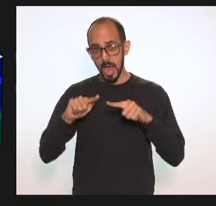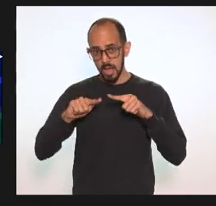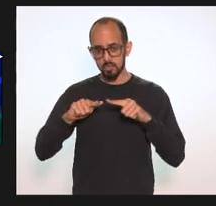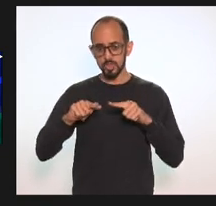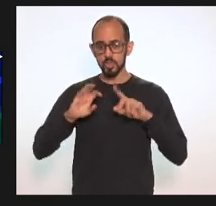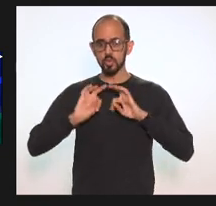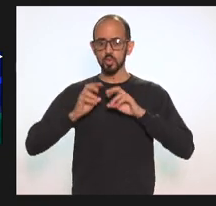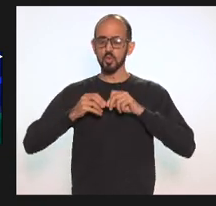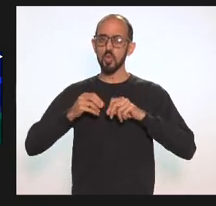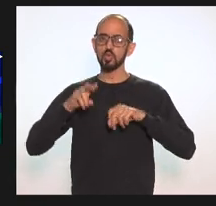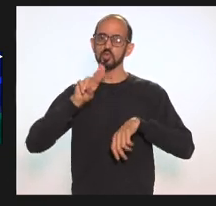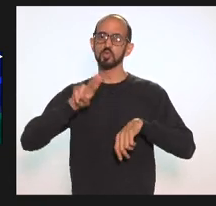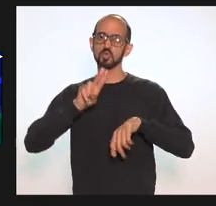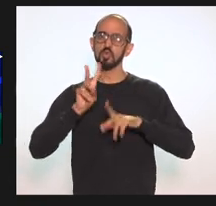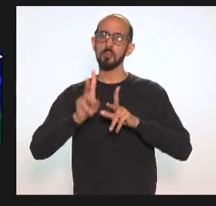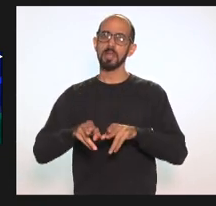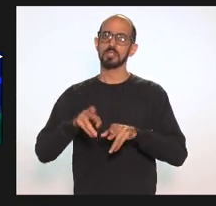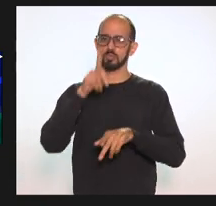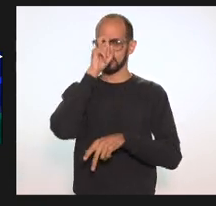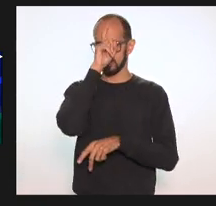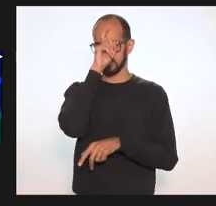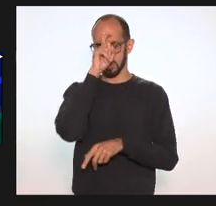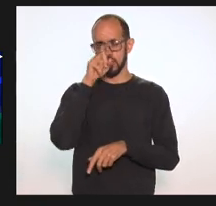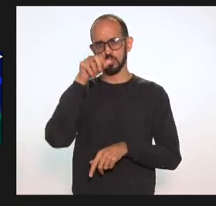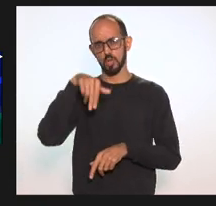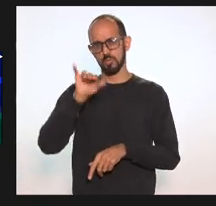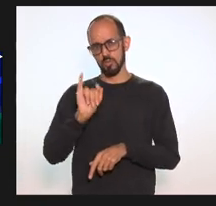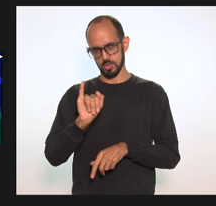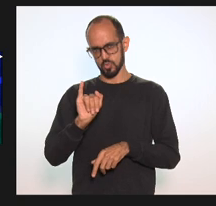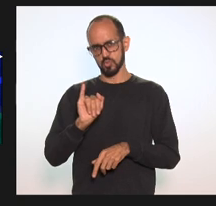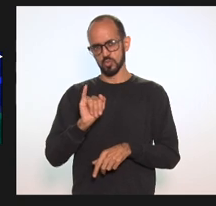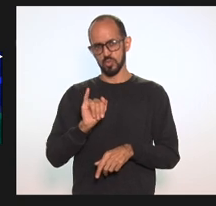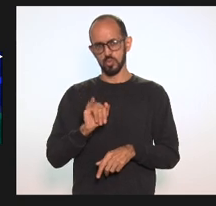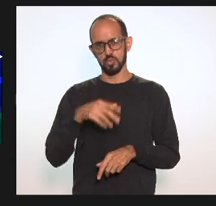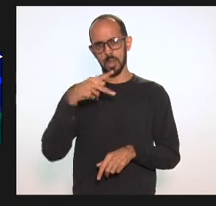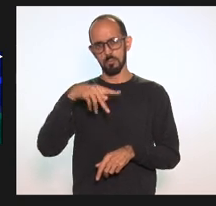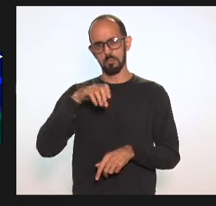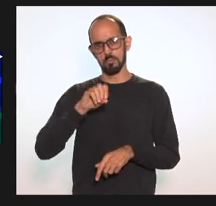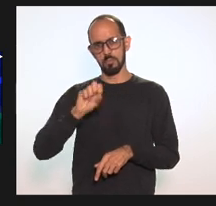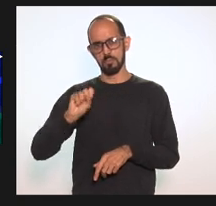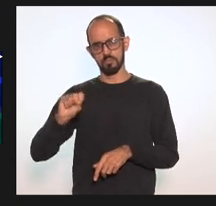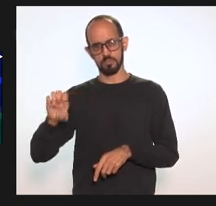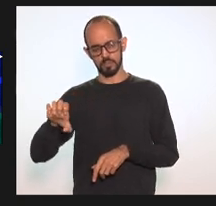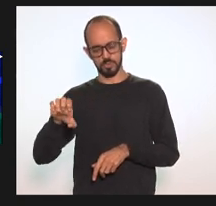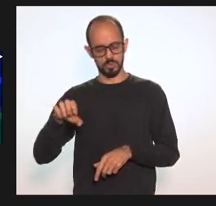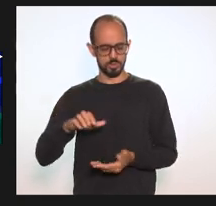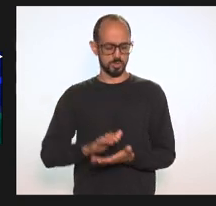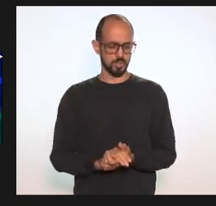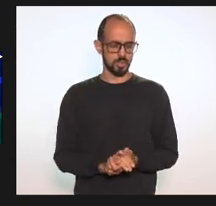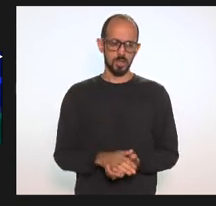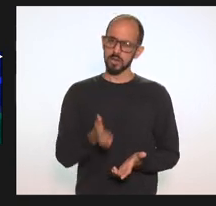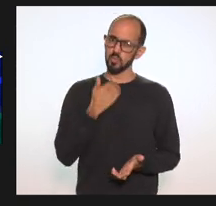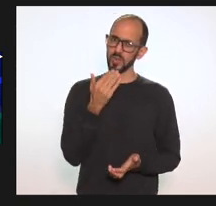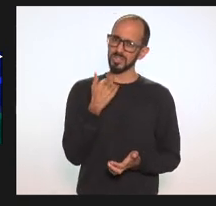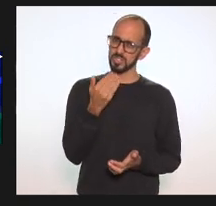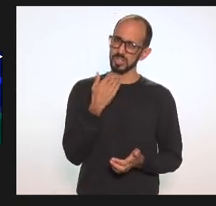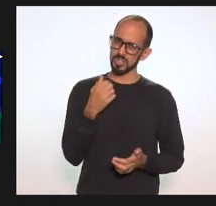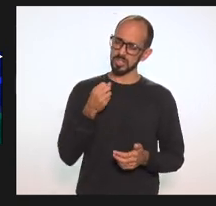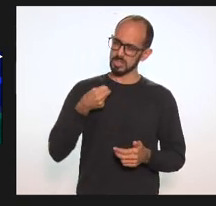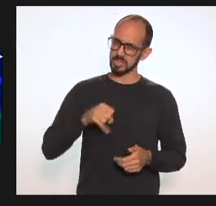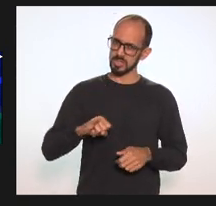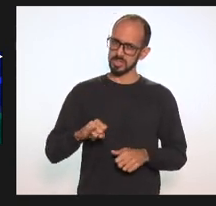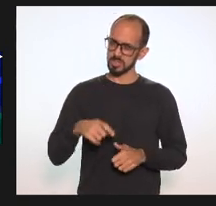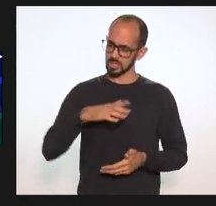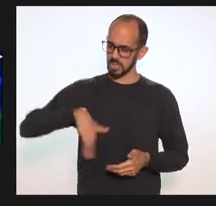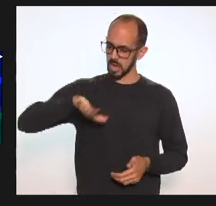parar no hospital da Posse em Nova Iguaçu então adianta a gente sacrificar o comércio de Nova Iguaçu Iguassu em torno também não vai